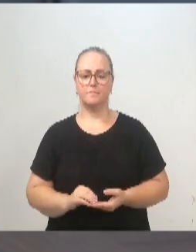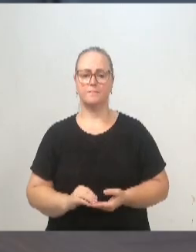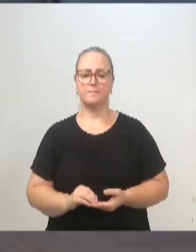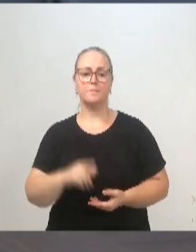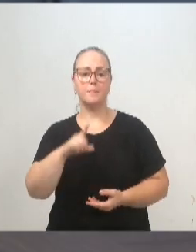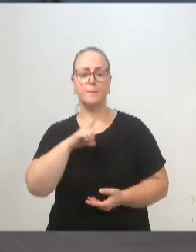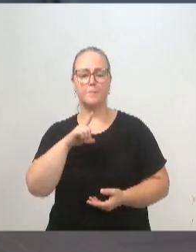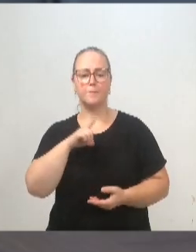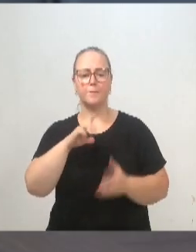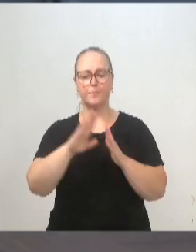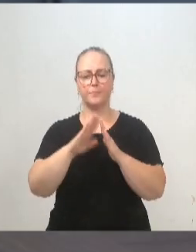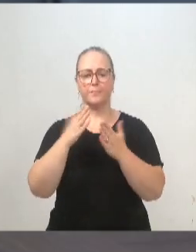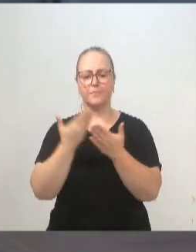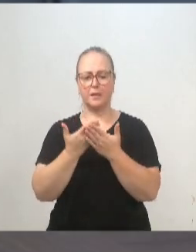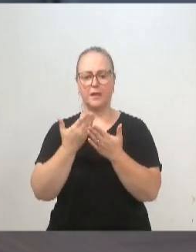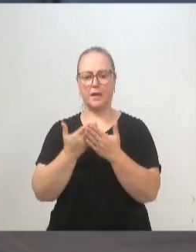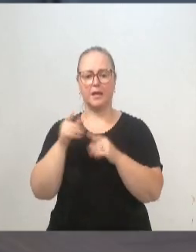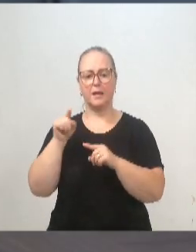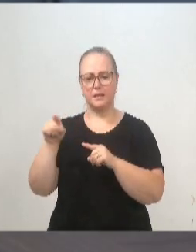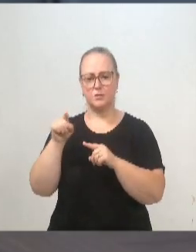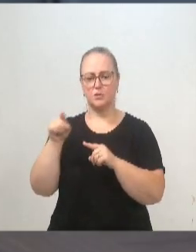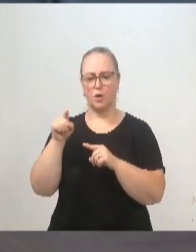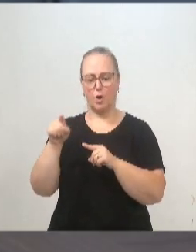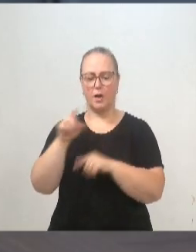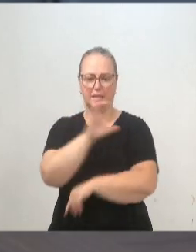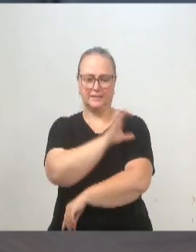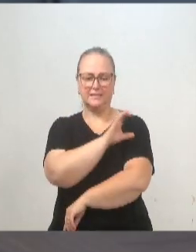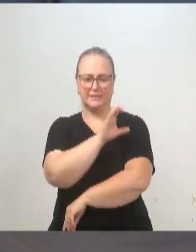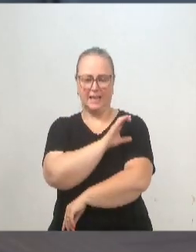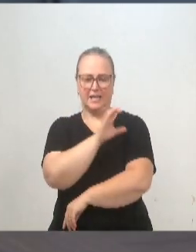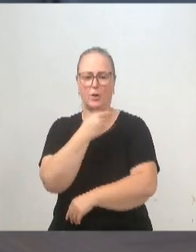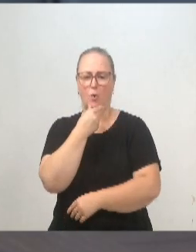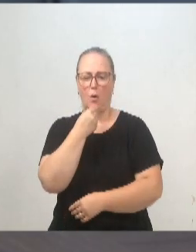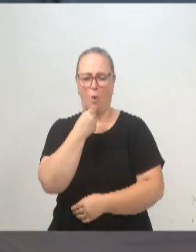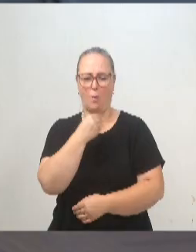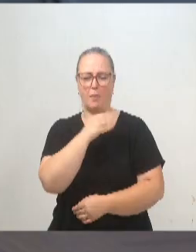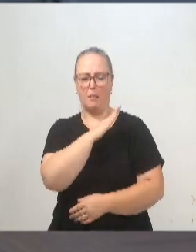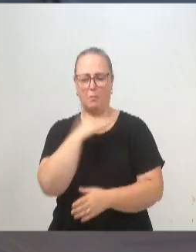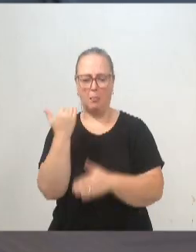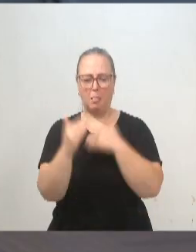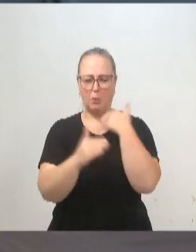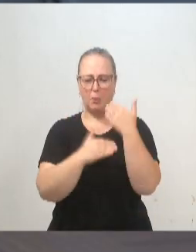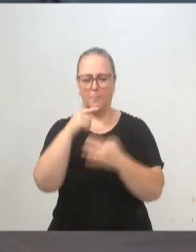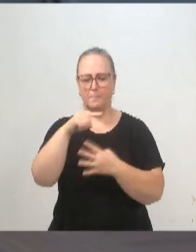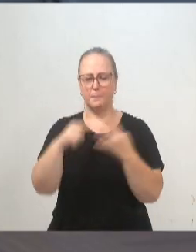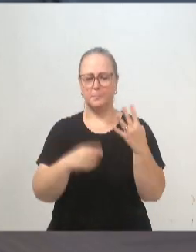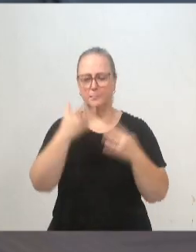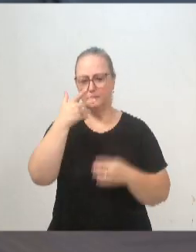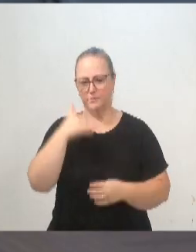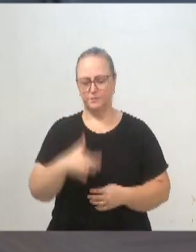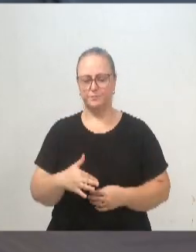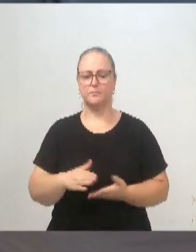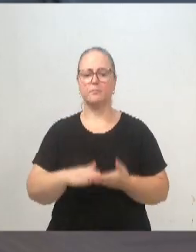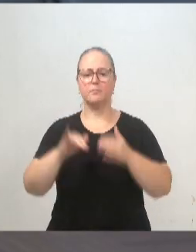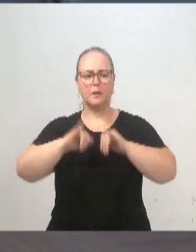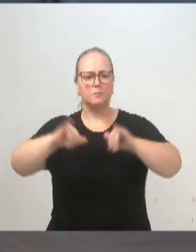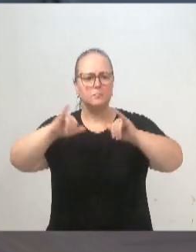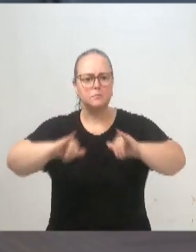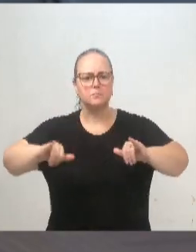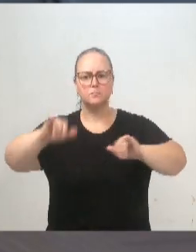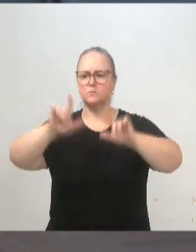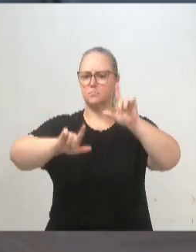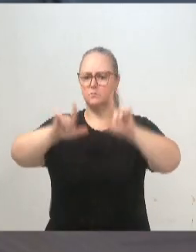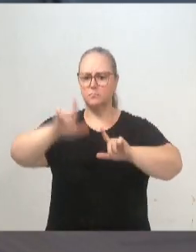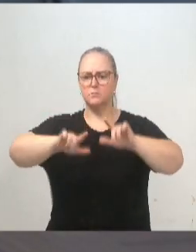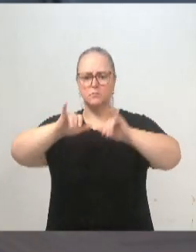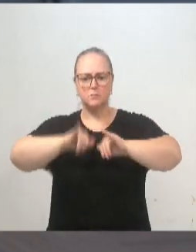da escola, lá do Cantinho Bom Pastor, em 2023, nós tivemos aqui uma publicização, inclusive com o